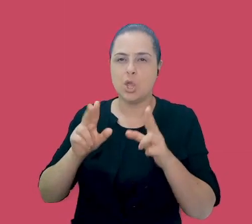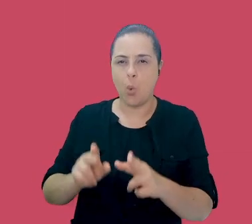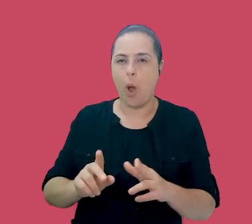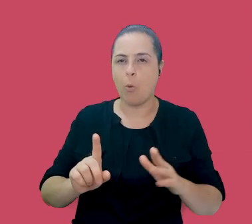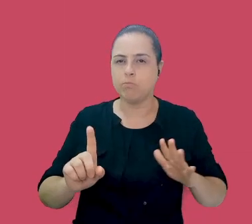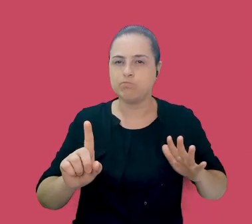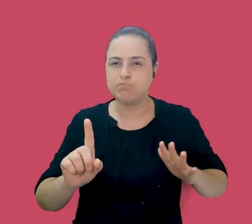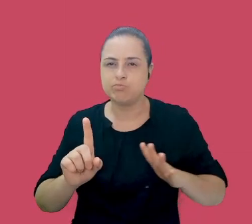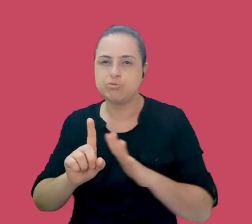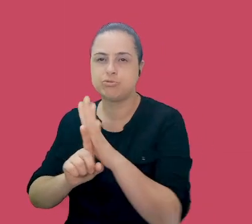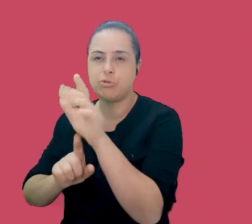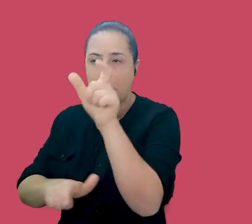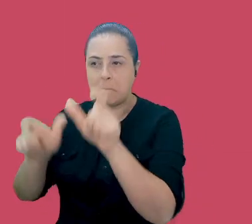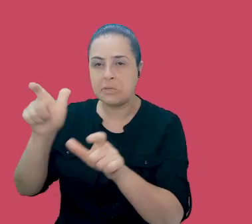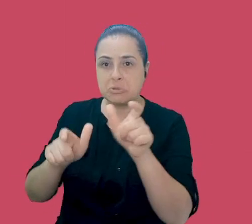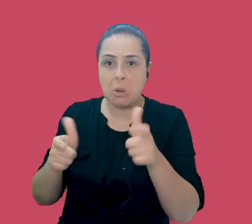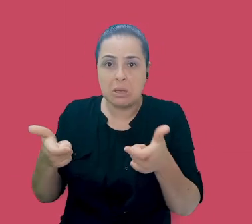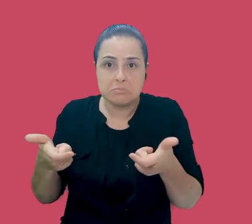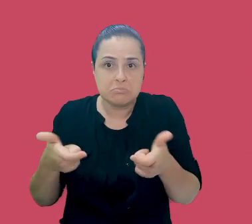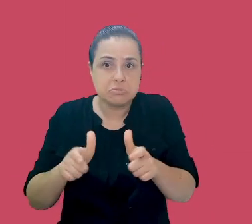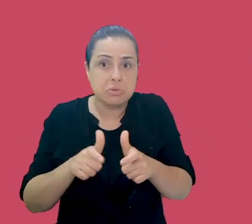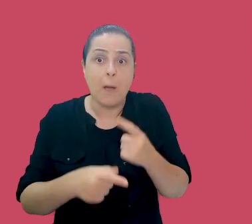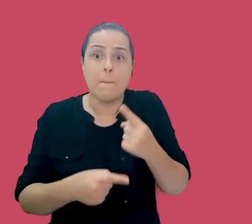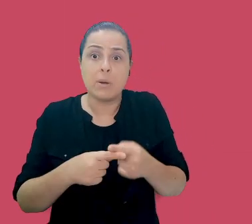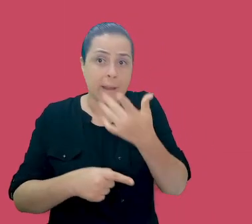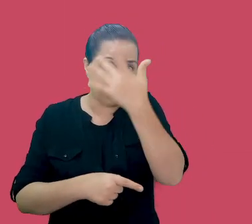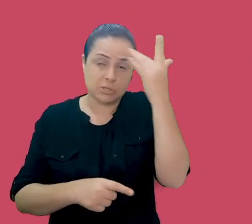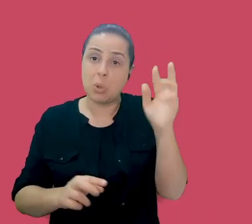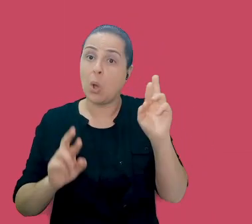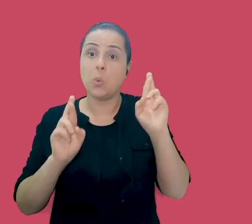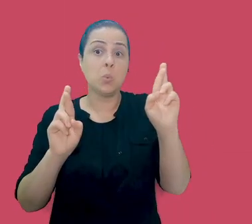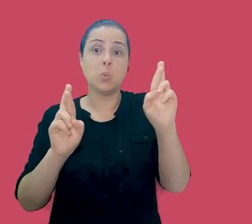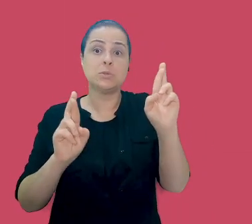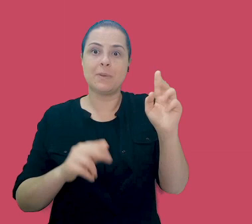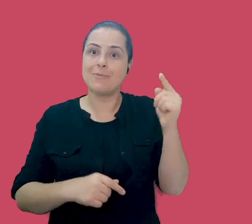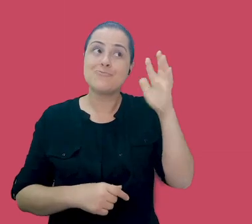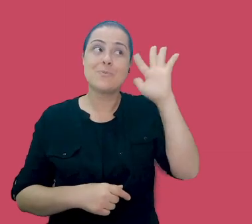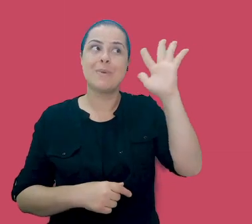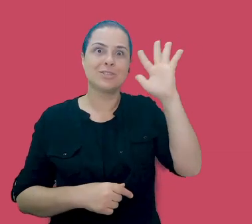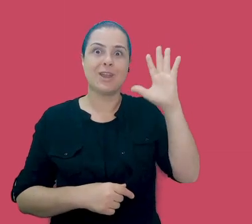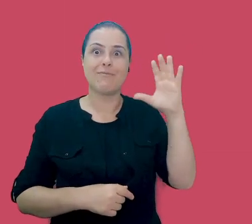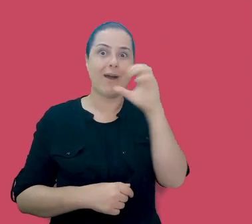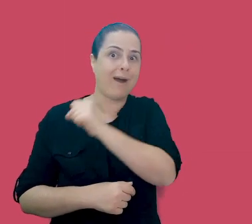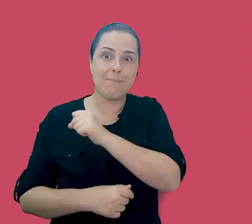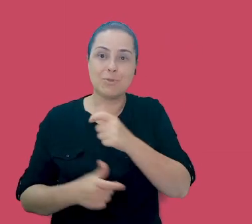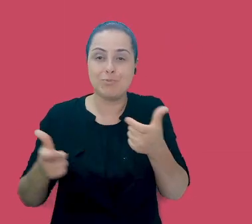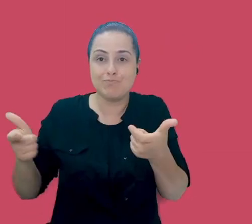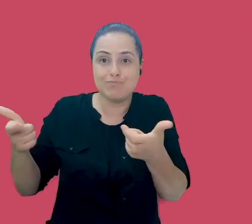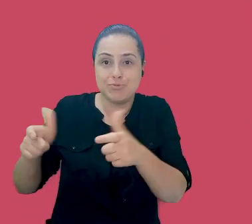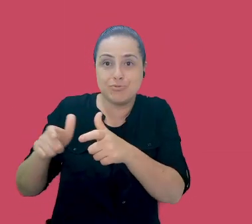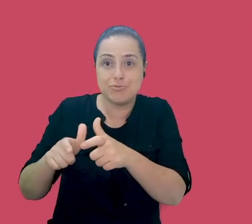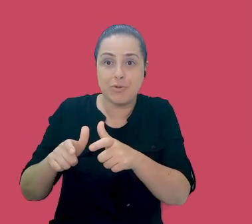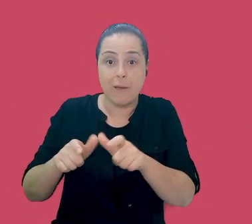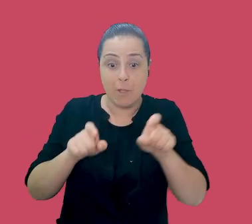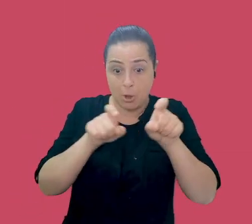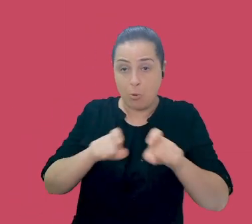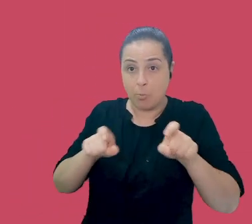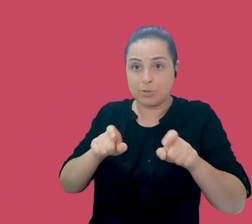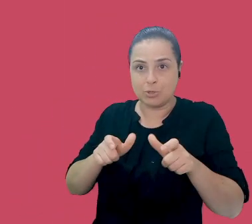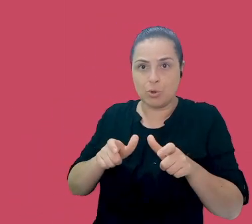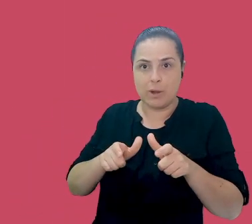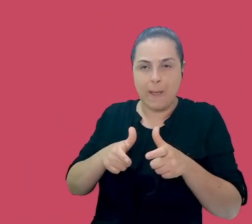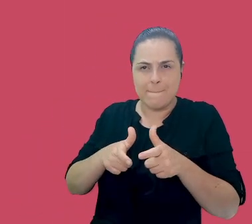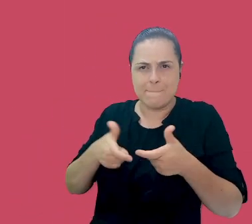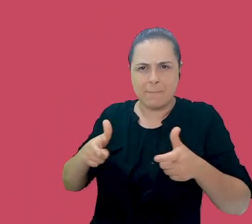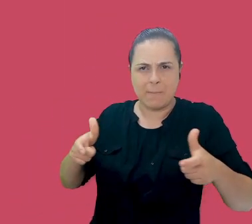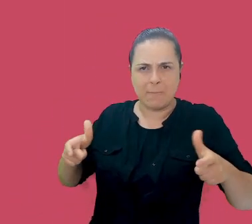em comum é que elas nunca esperavam que fosse acontecer tão rápido. Então, assim, eu acho que o alerta para qualquer um de nós que está aqui e